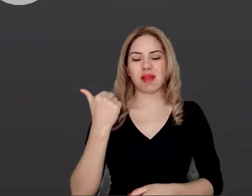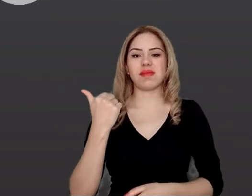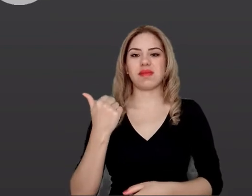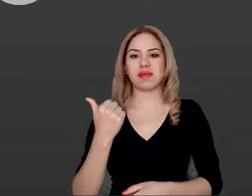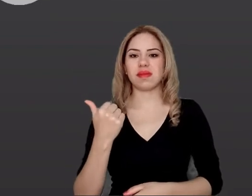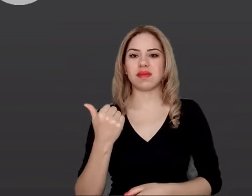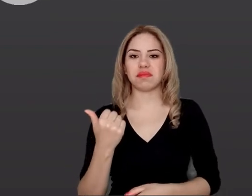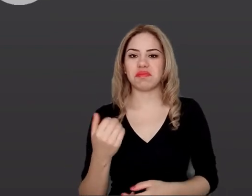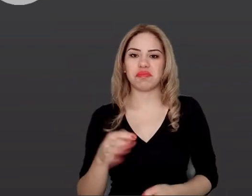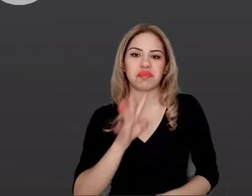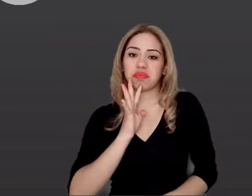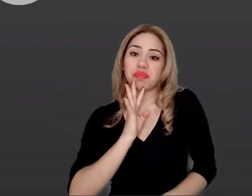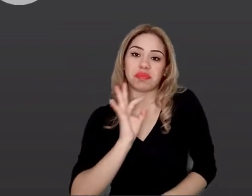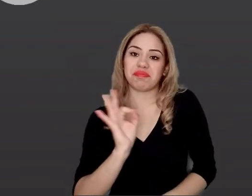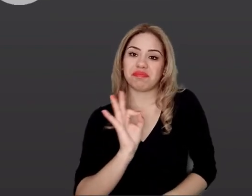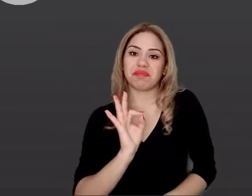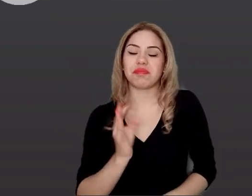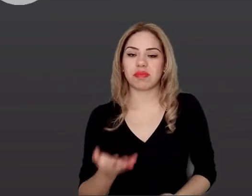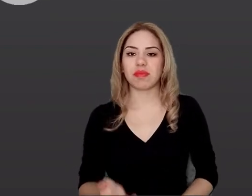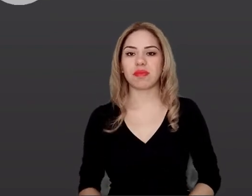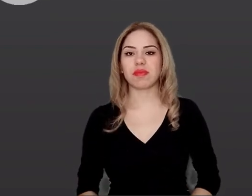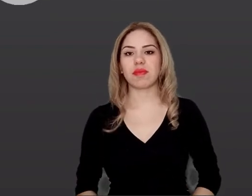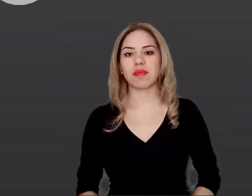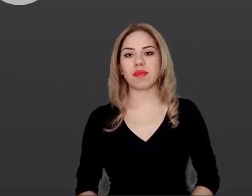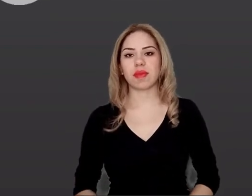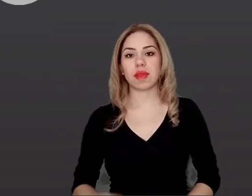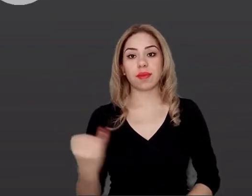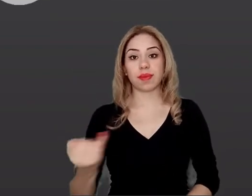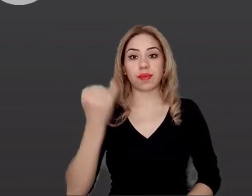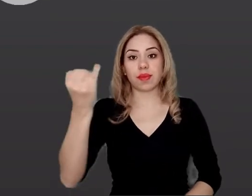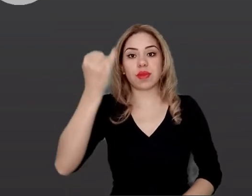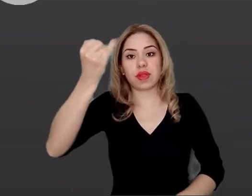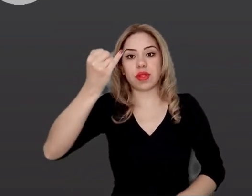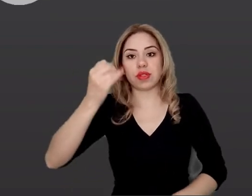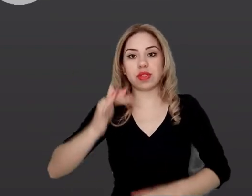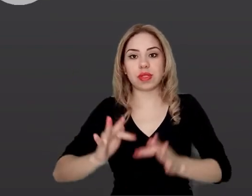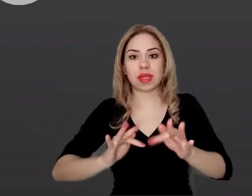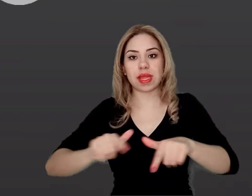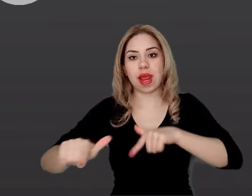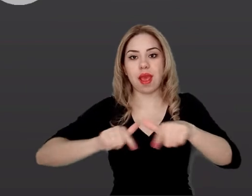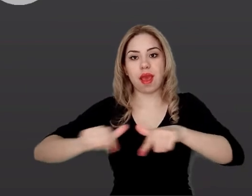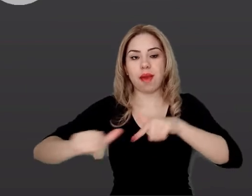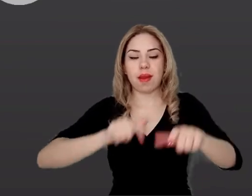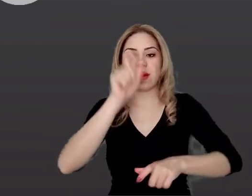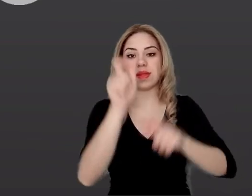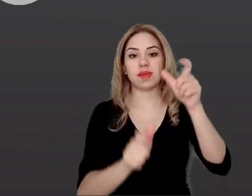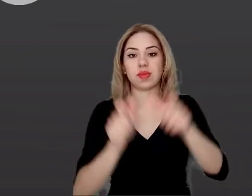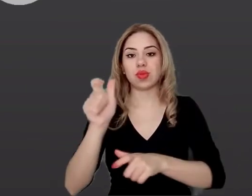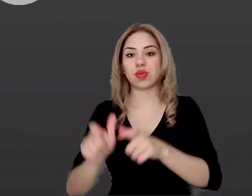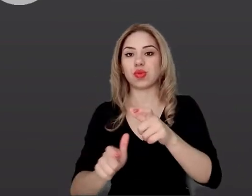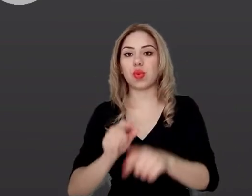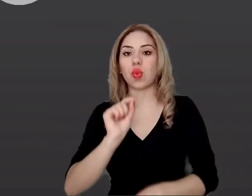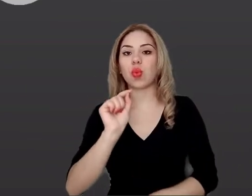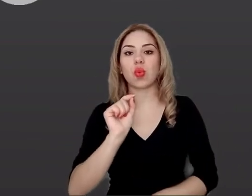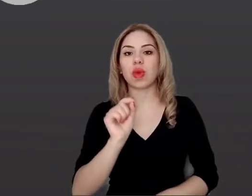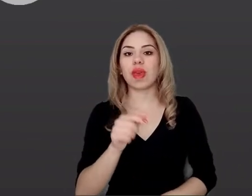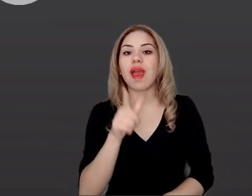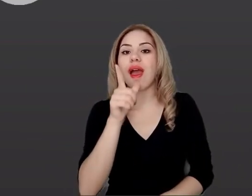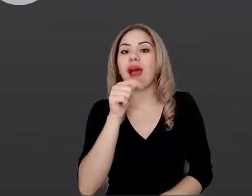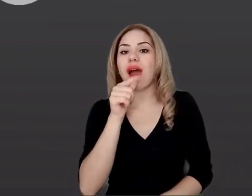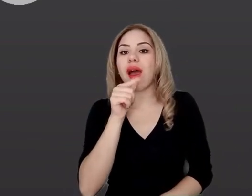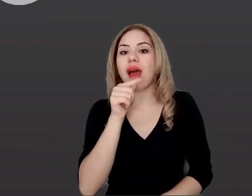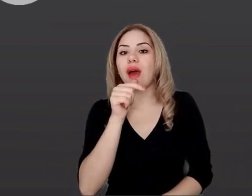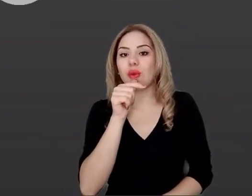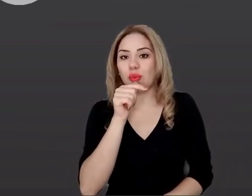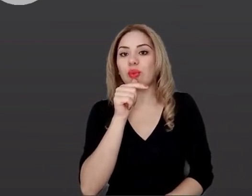e a forma como essas doenças vêm apresentando. Então é importante trabalharmos com estes pacientes a ingestão de água,